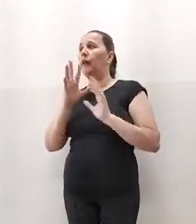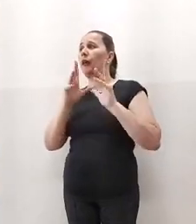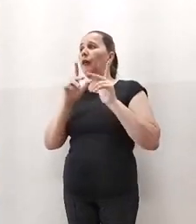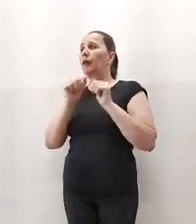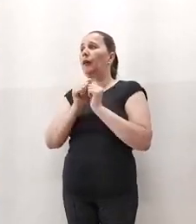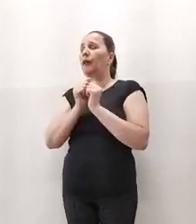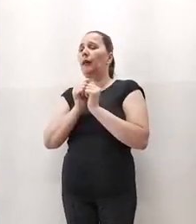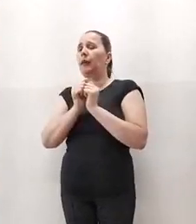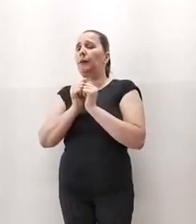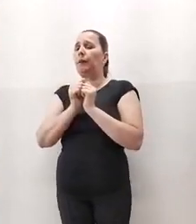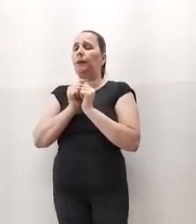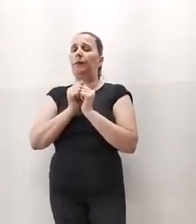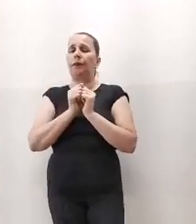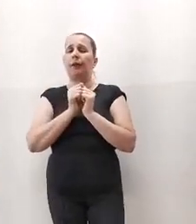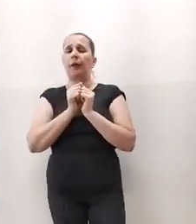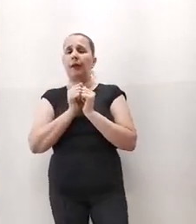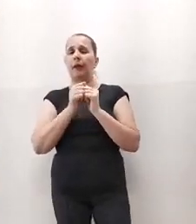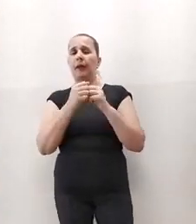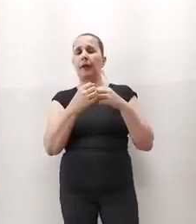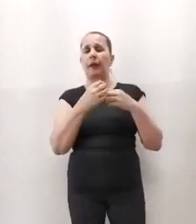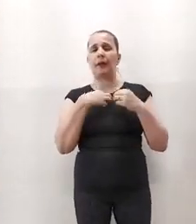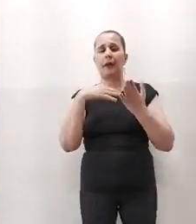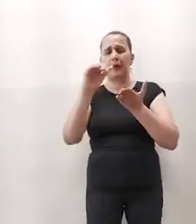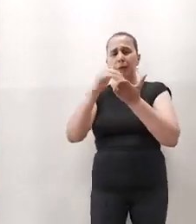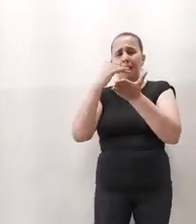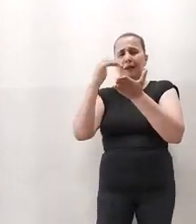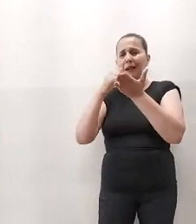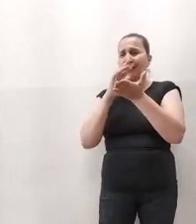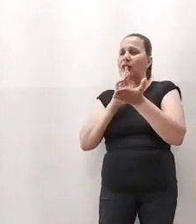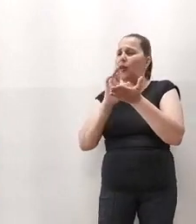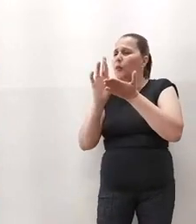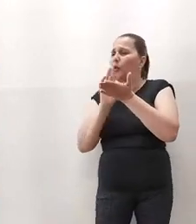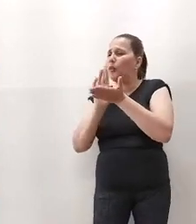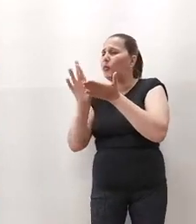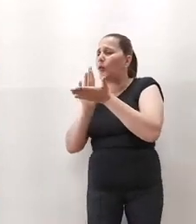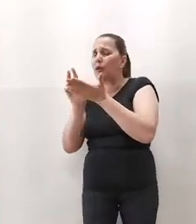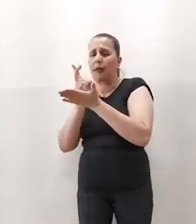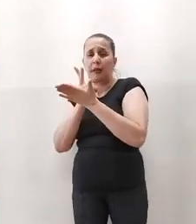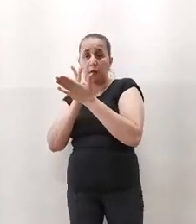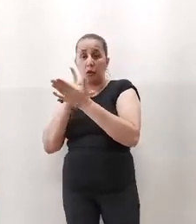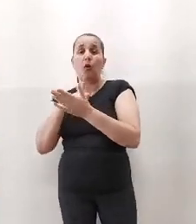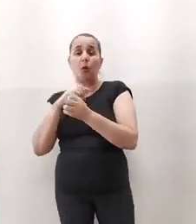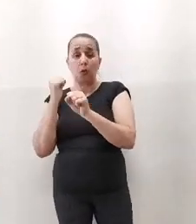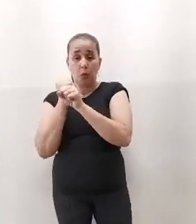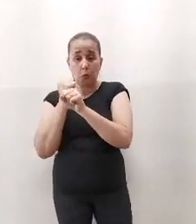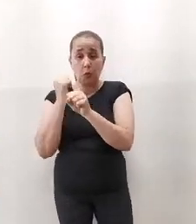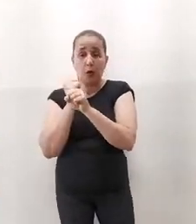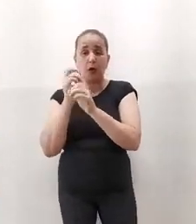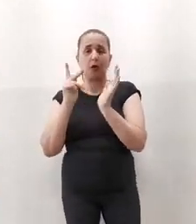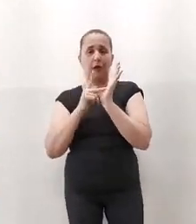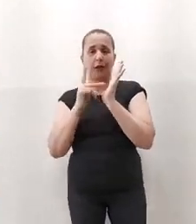todas essas mensagens. E estamos realmente construindo, e estamos realmente